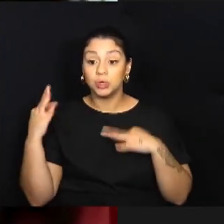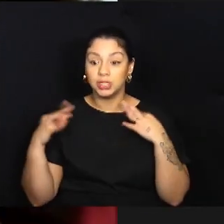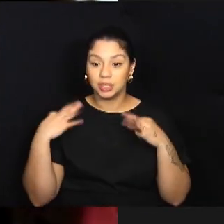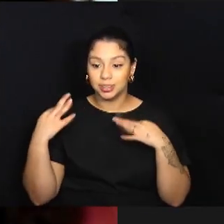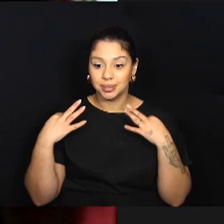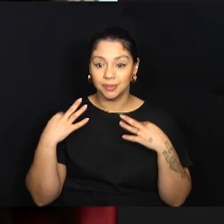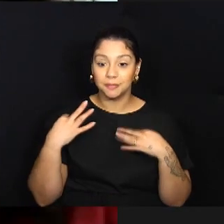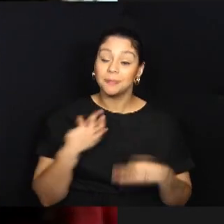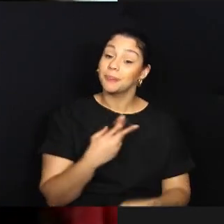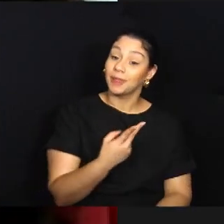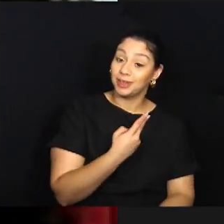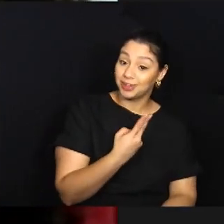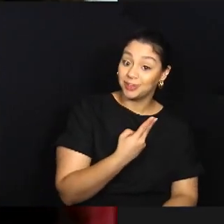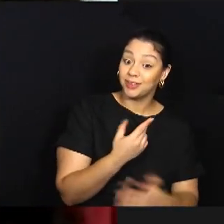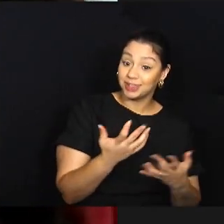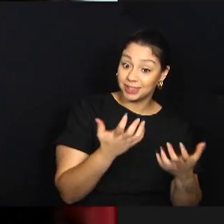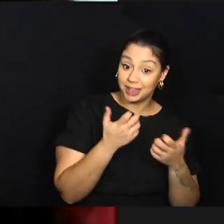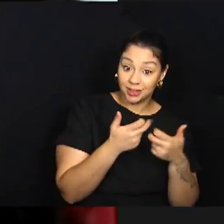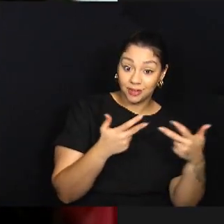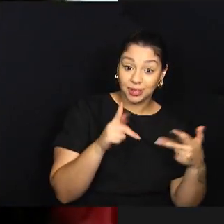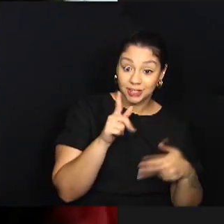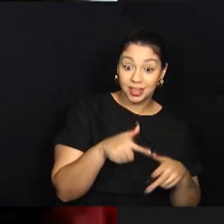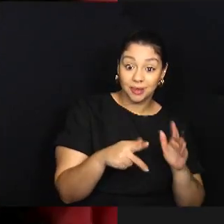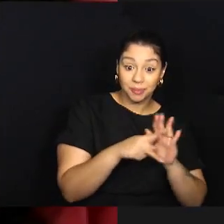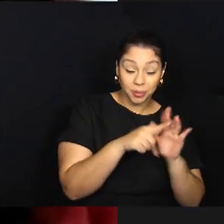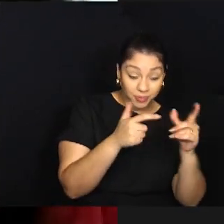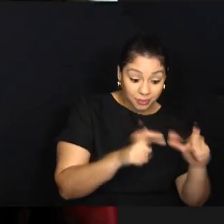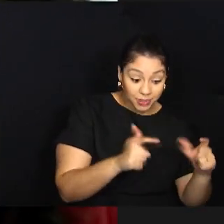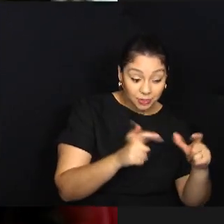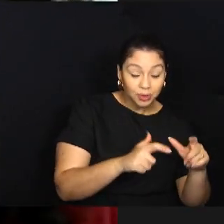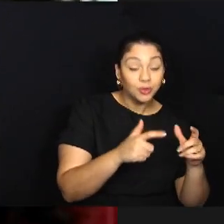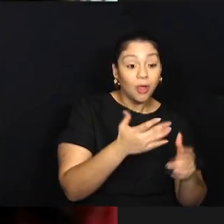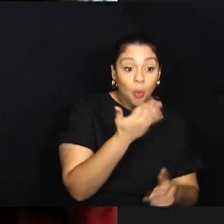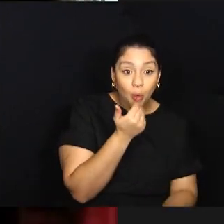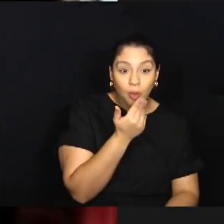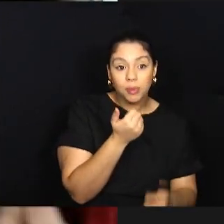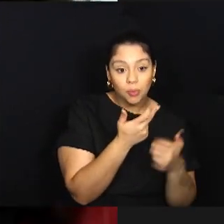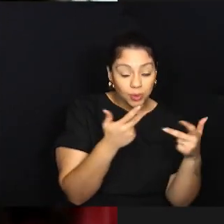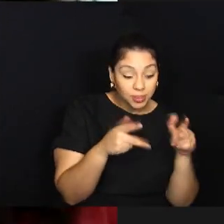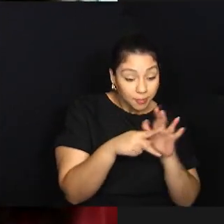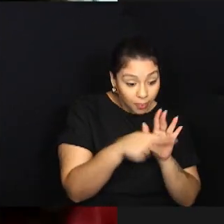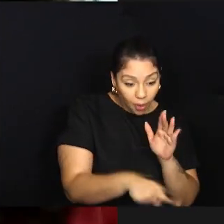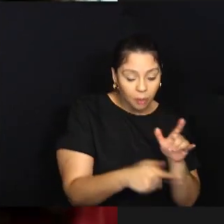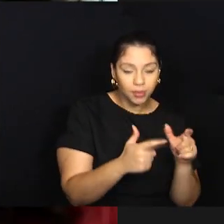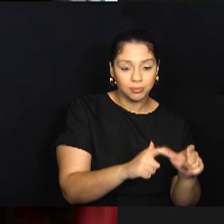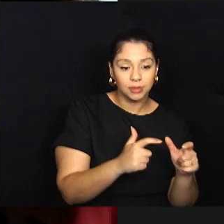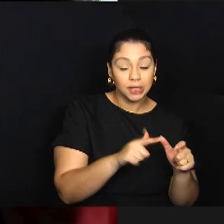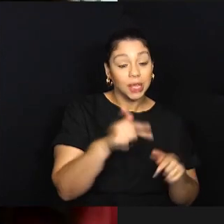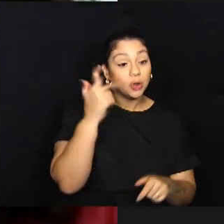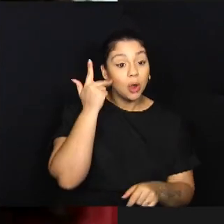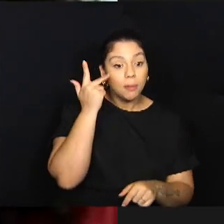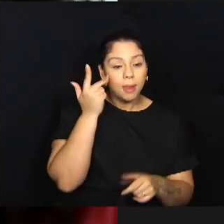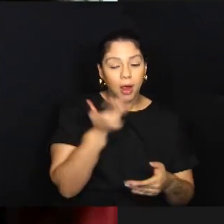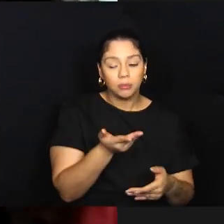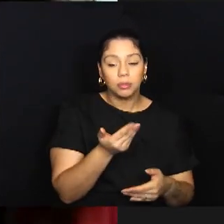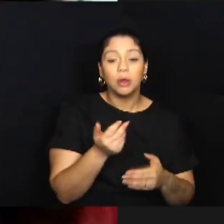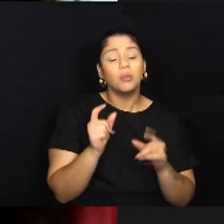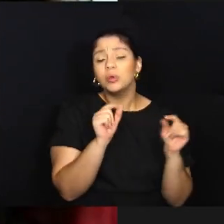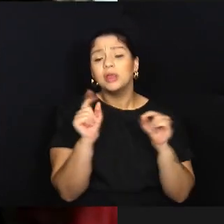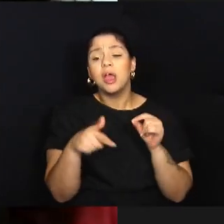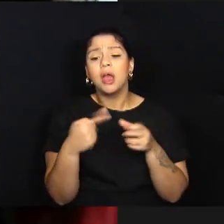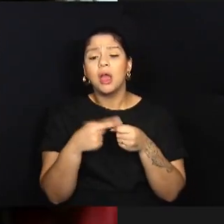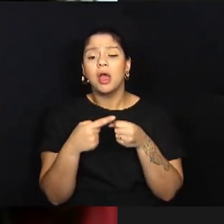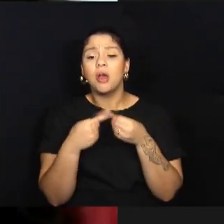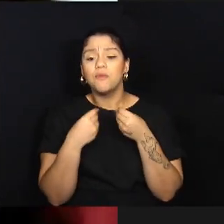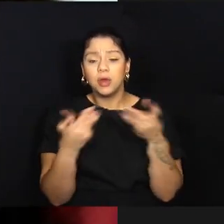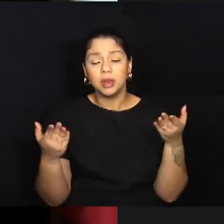do lugar onde os nativos comem, o que eles gostam. Eu acho que é isso, é estar aberta para o que a cidade oferece, para o que o lugar oferece. E